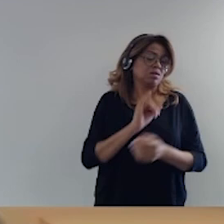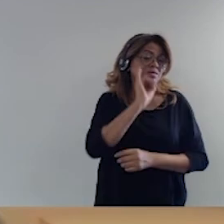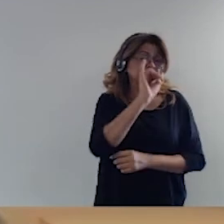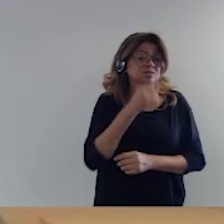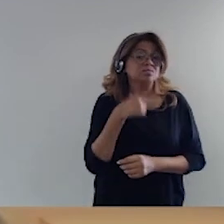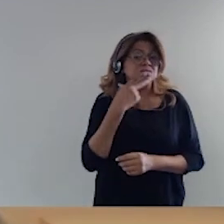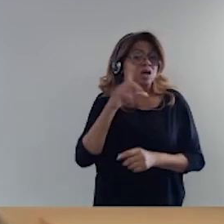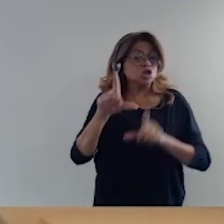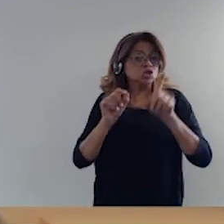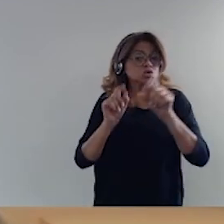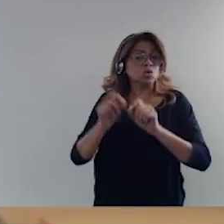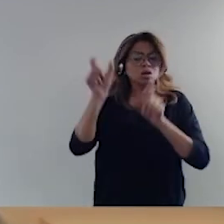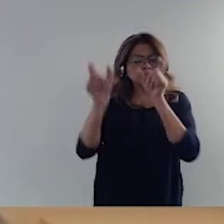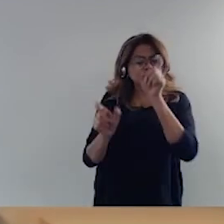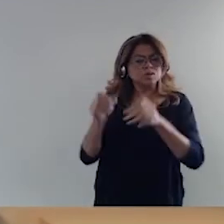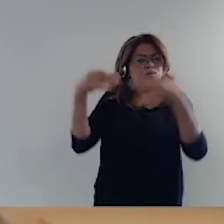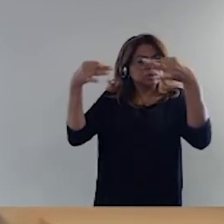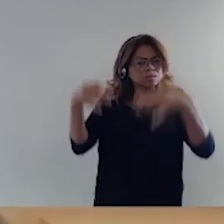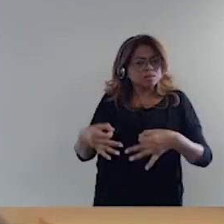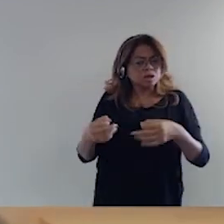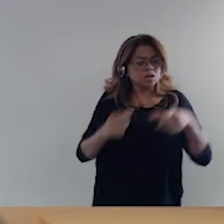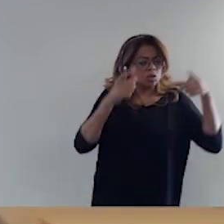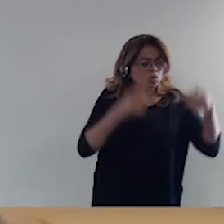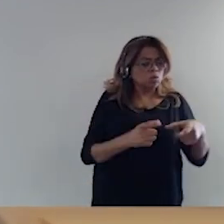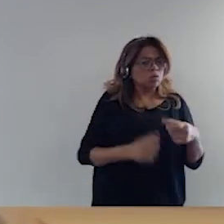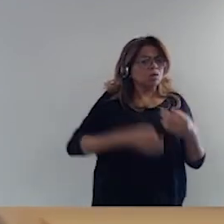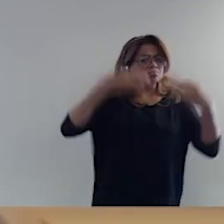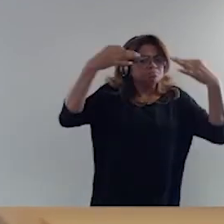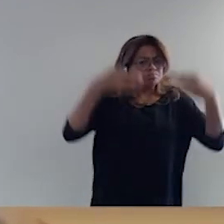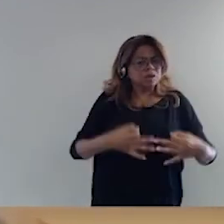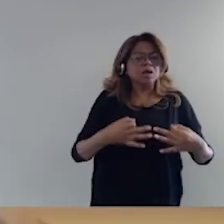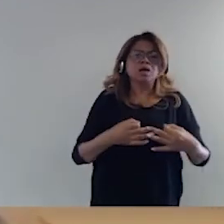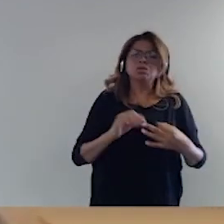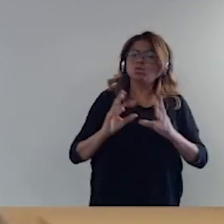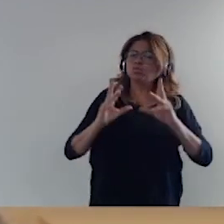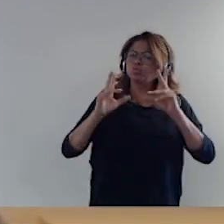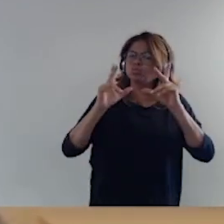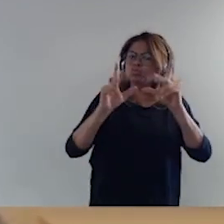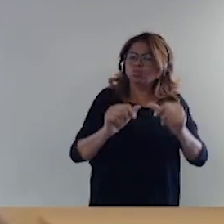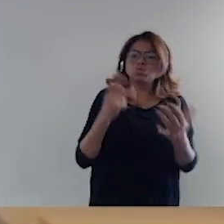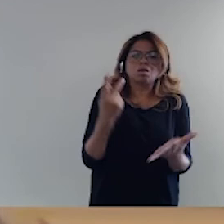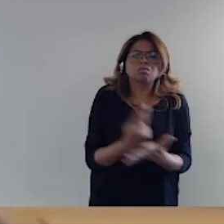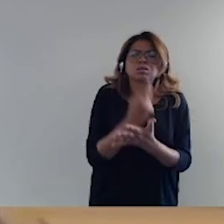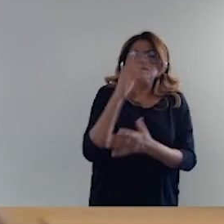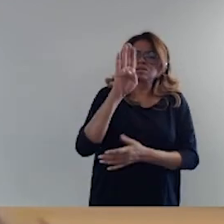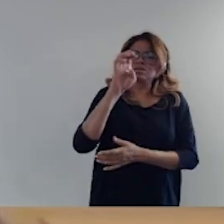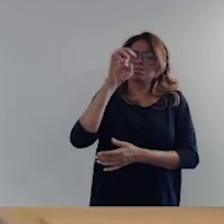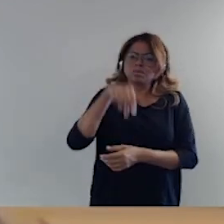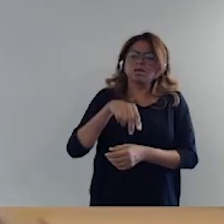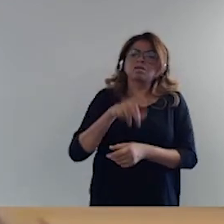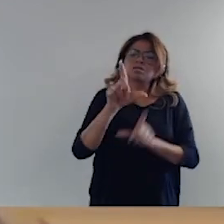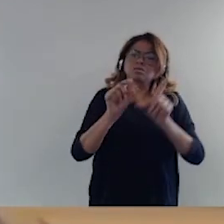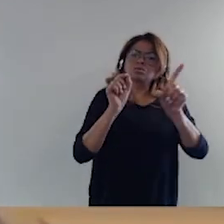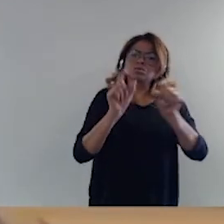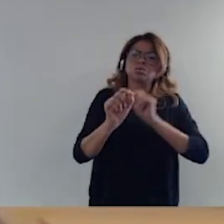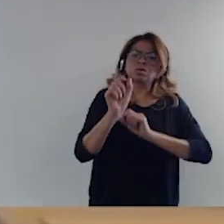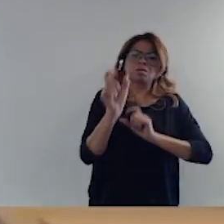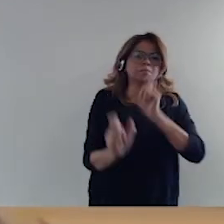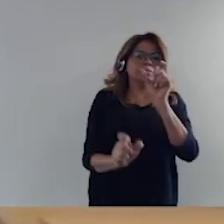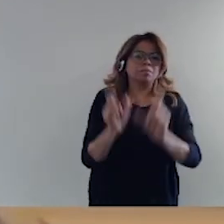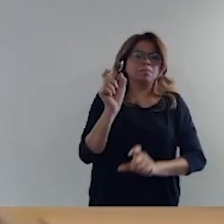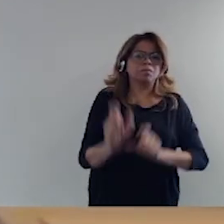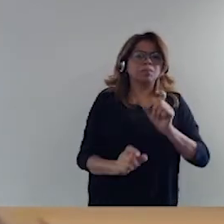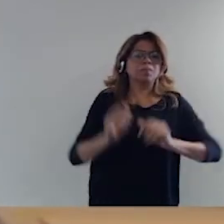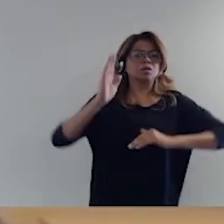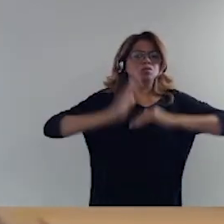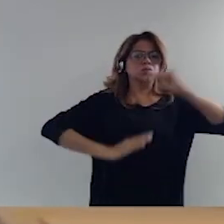certa no lugar certo, tudo vai bem, tudo dá certo. Portanto, gente competente e